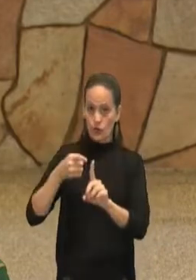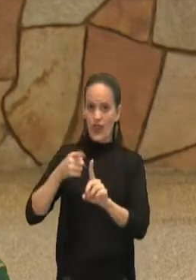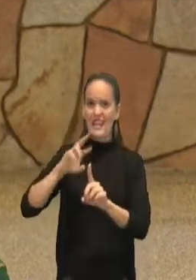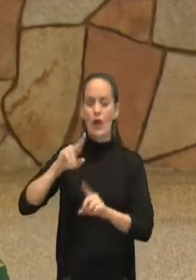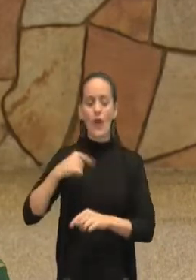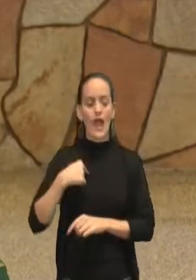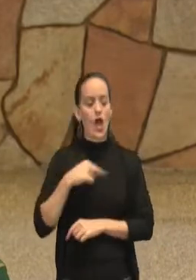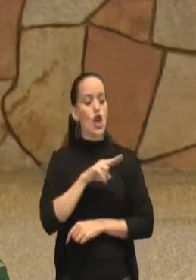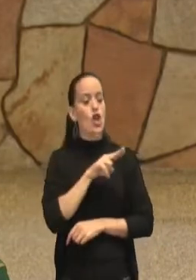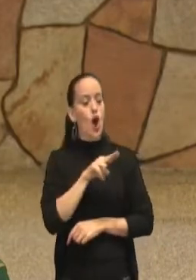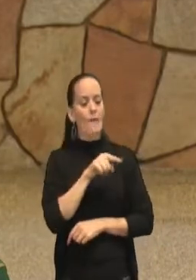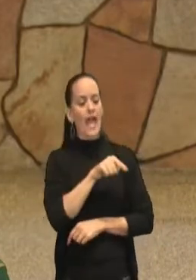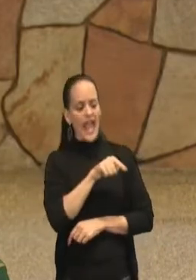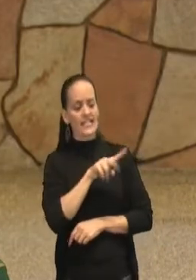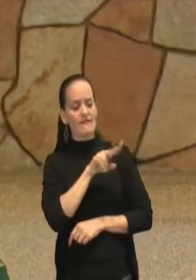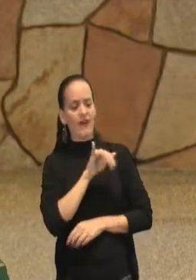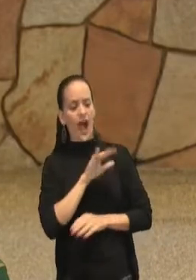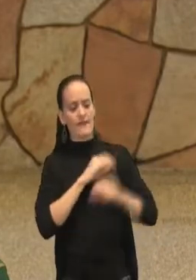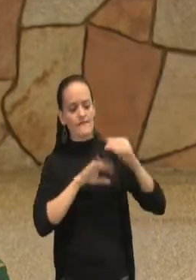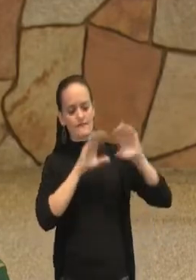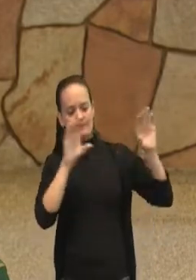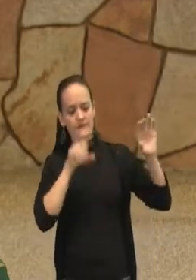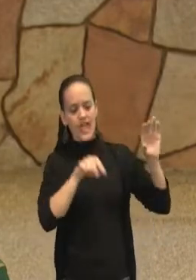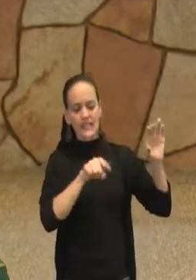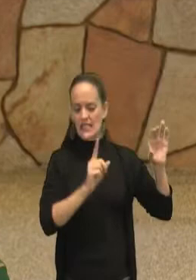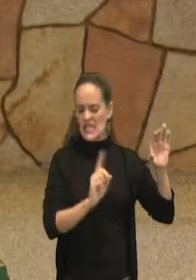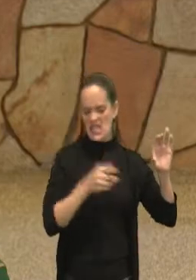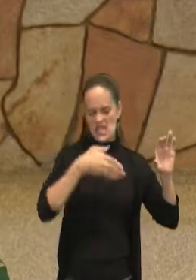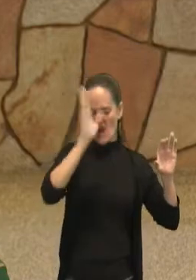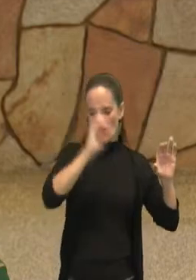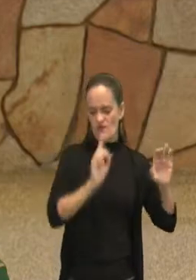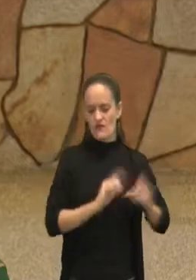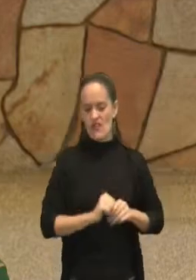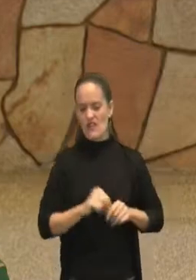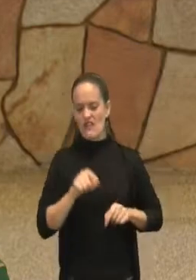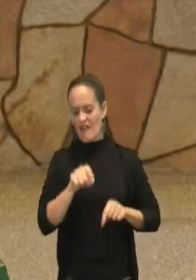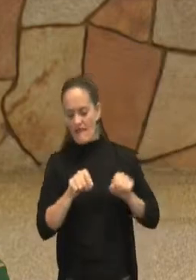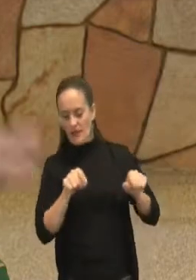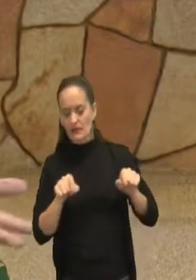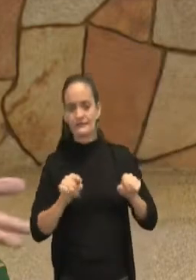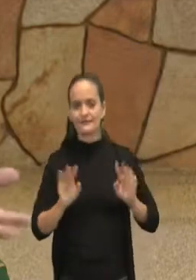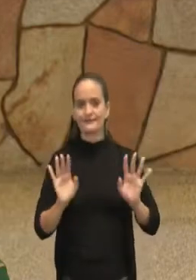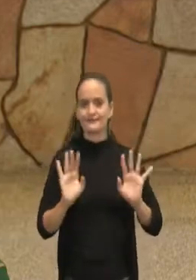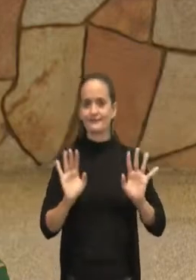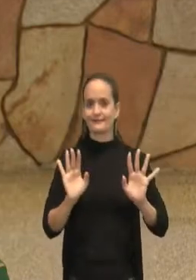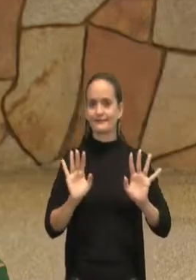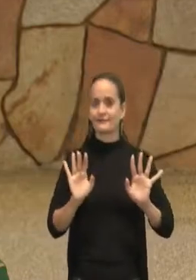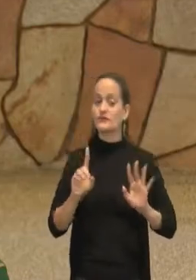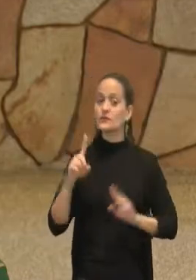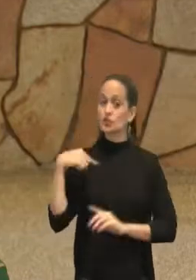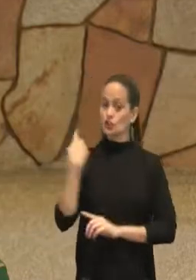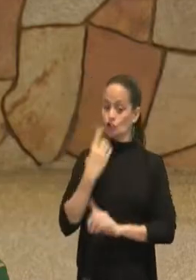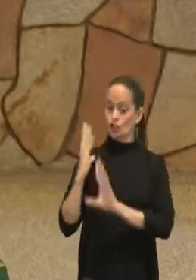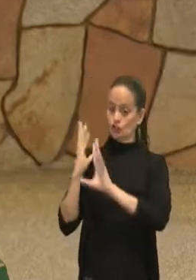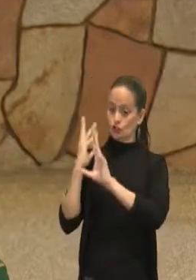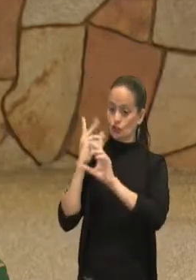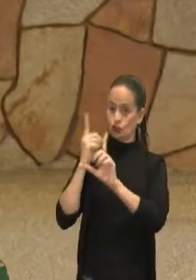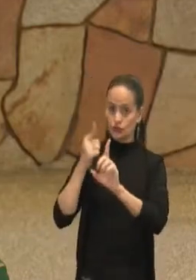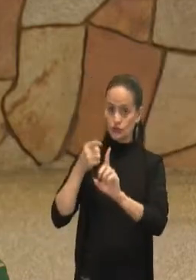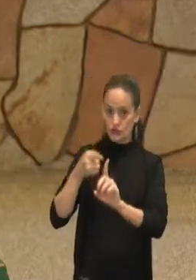nominal. Nós não somos predestinados à eternidade ou à